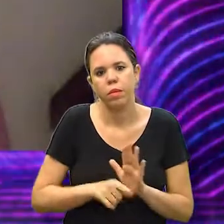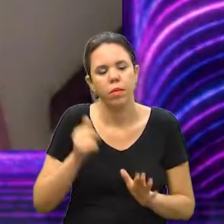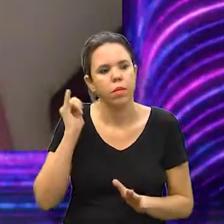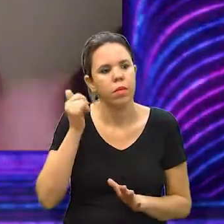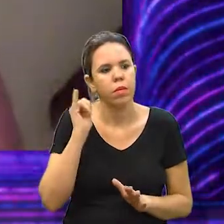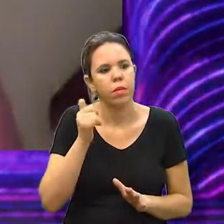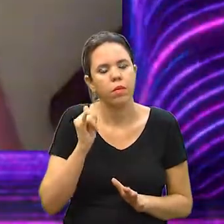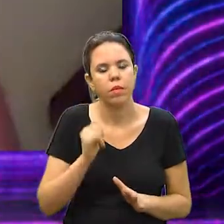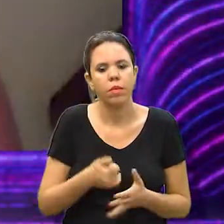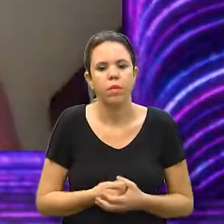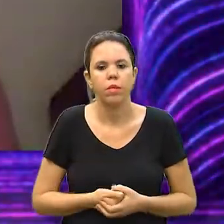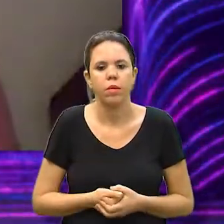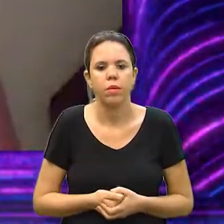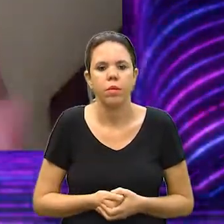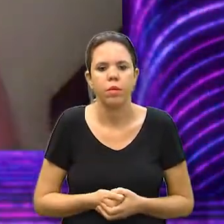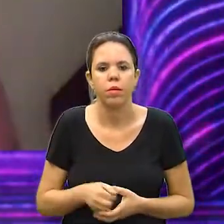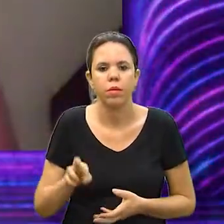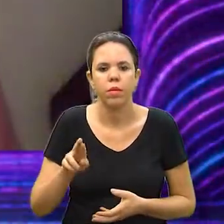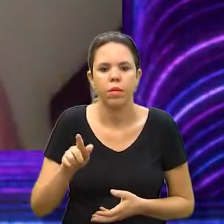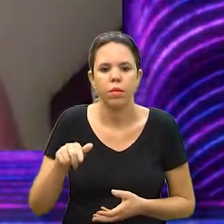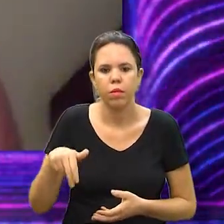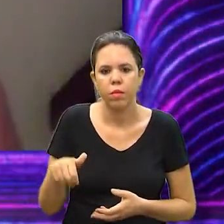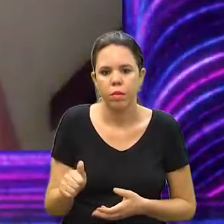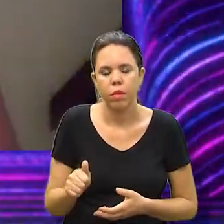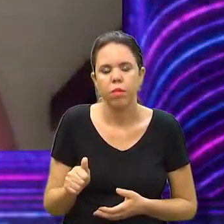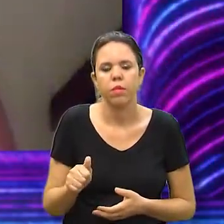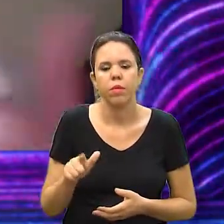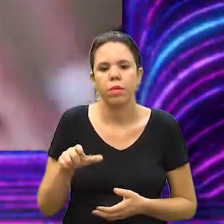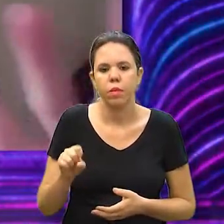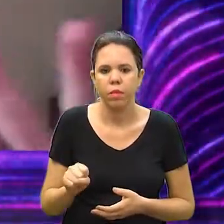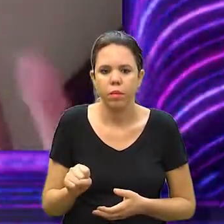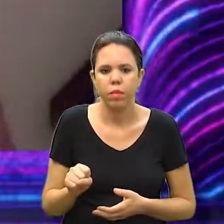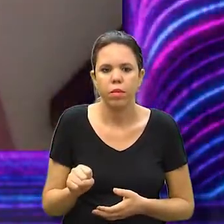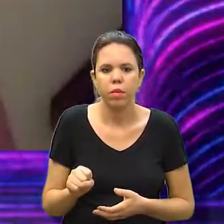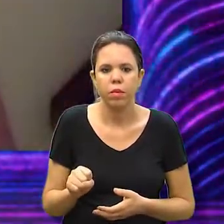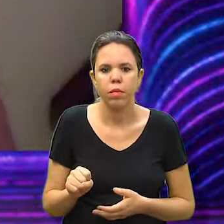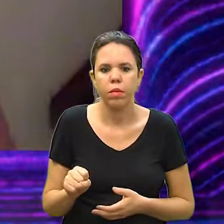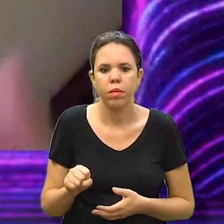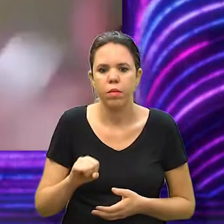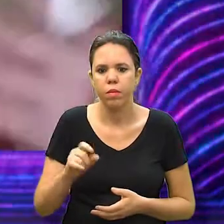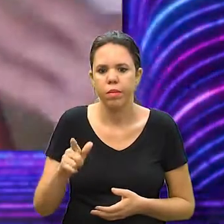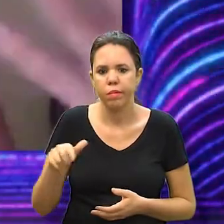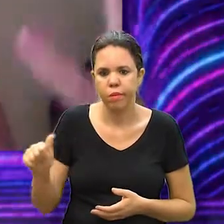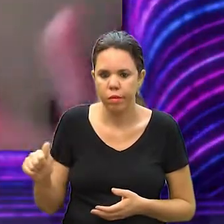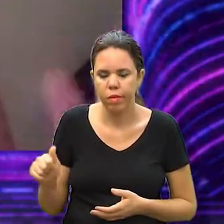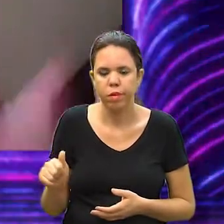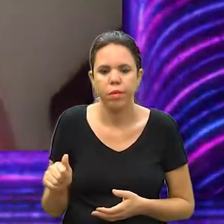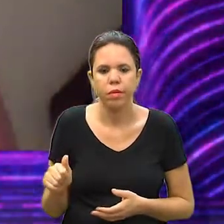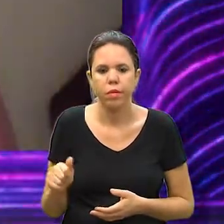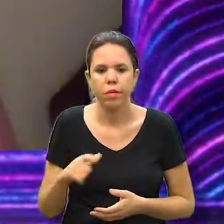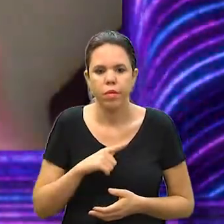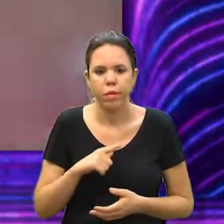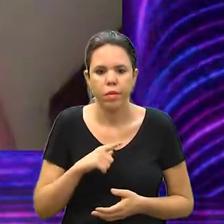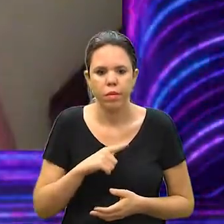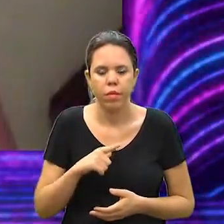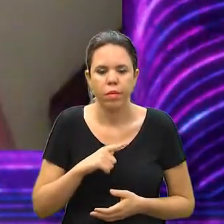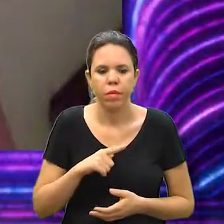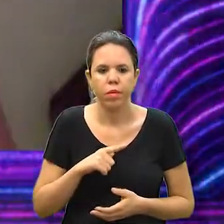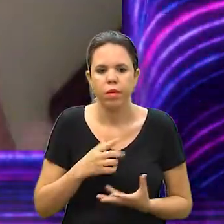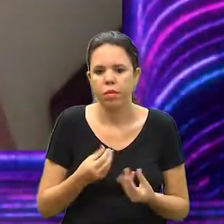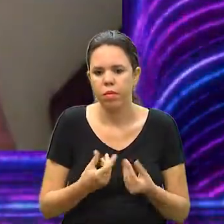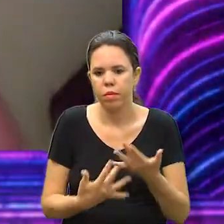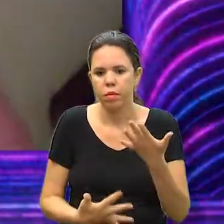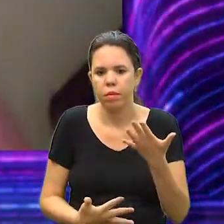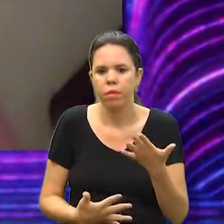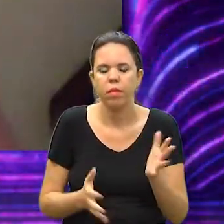de medo, Regina Dumont, Luiz Roberto Guedes, a própria Júlia Moon, temos Rosana Rios, temos